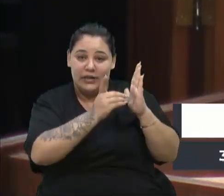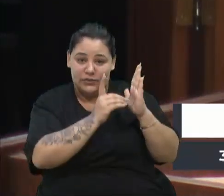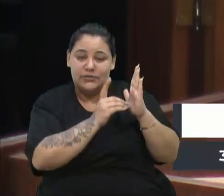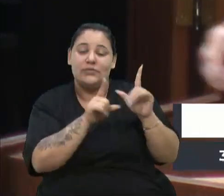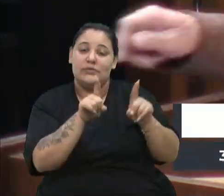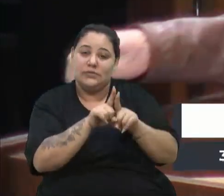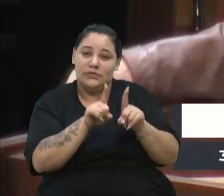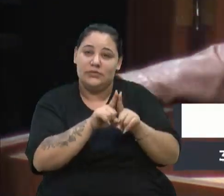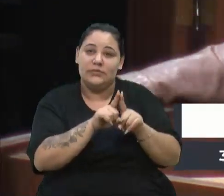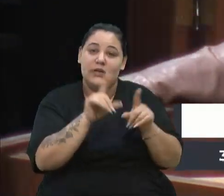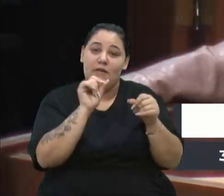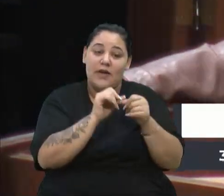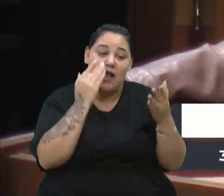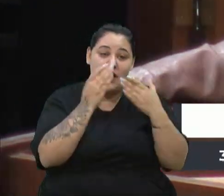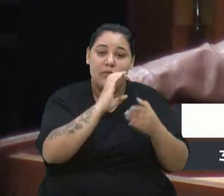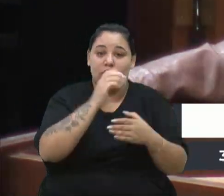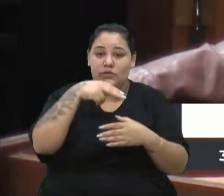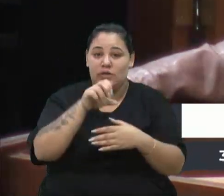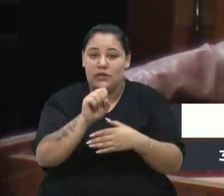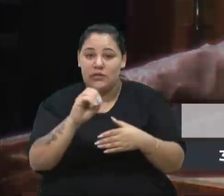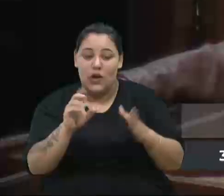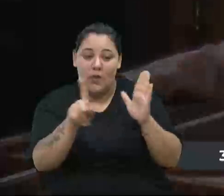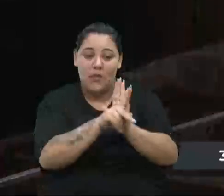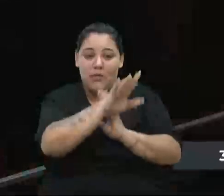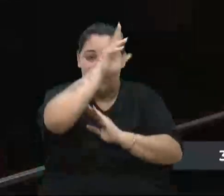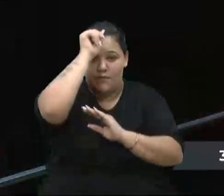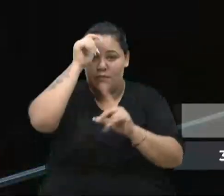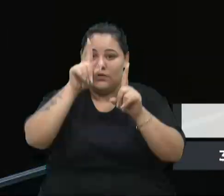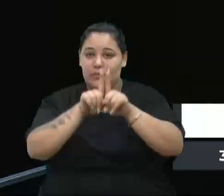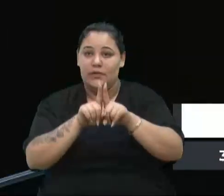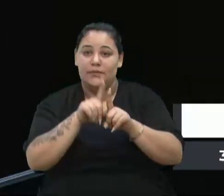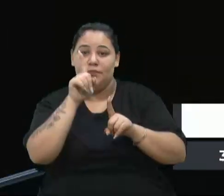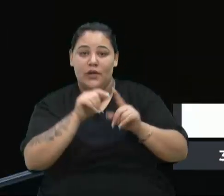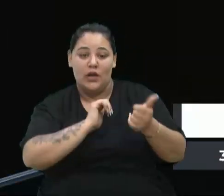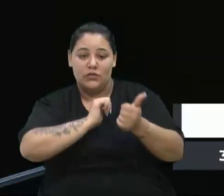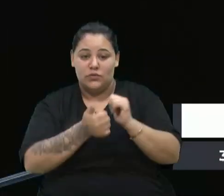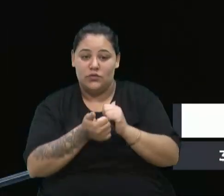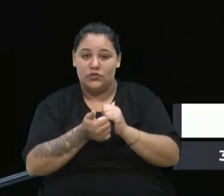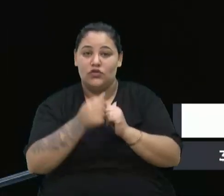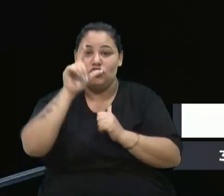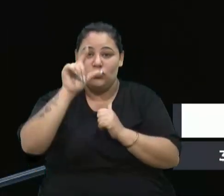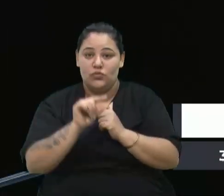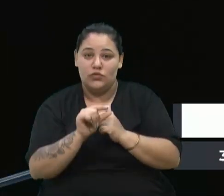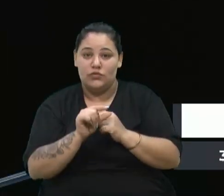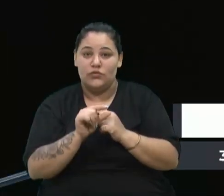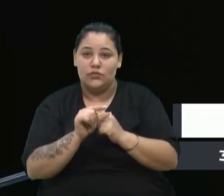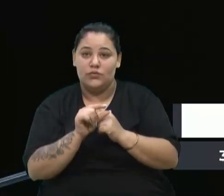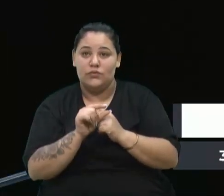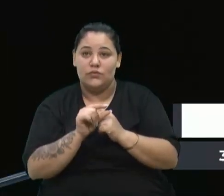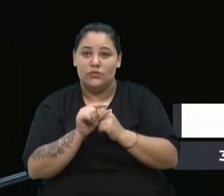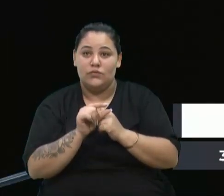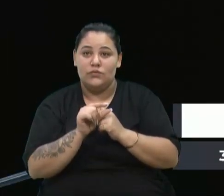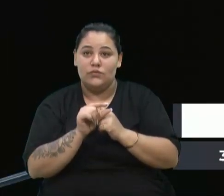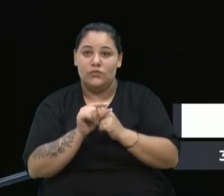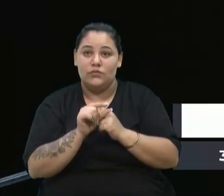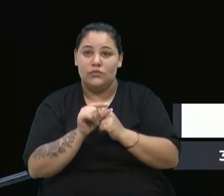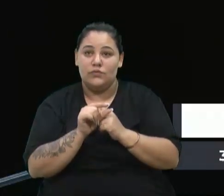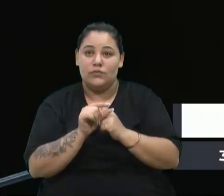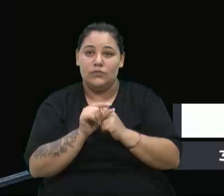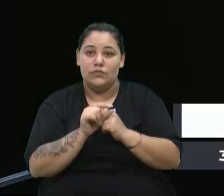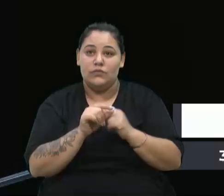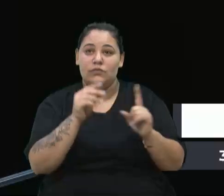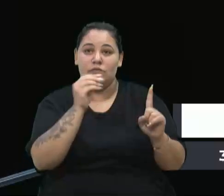própria prefeitura. A lei do FIA Esporte, reduzindo de 2 para 1 ano o prazo de